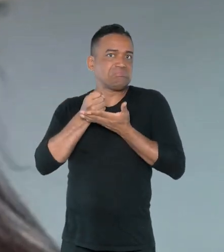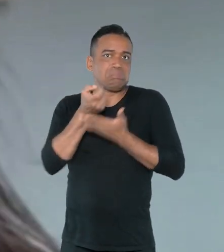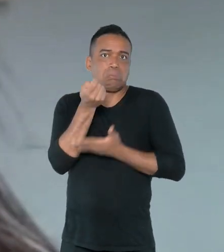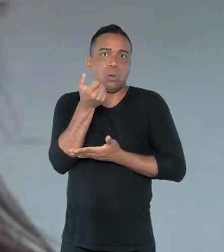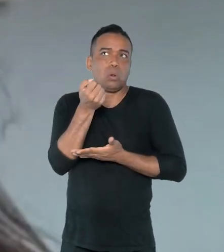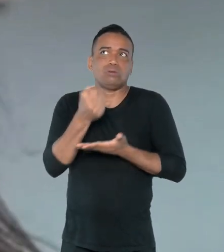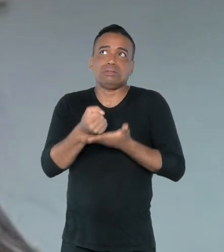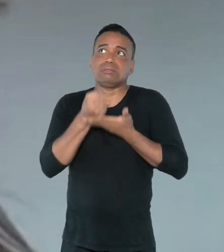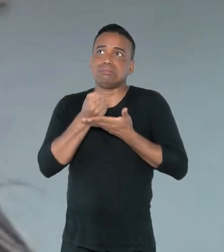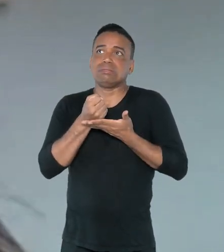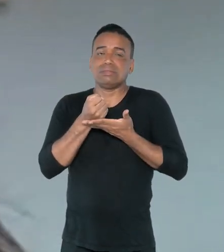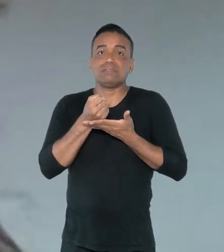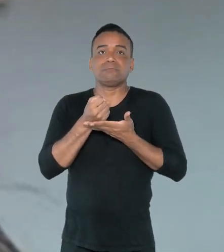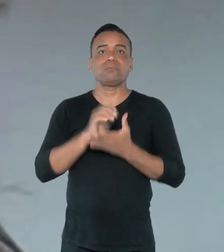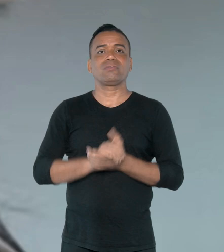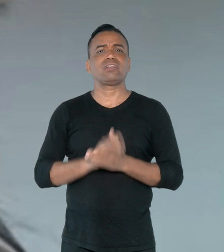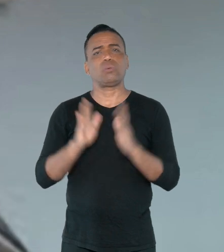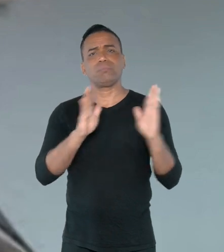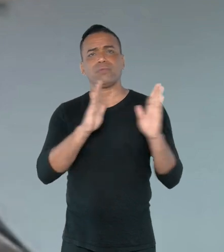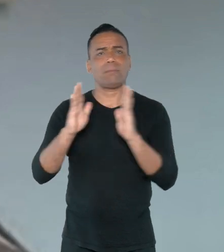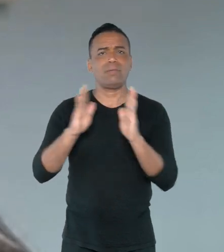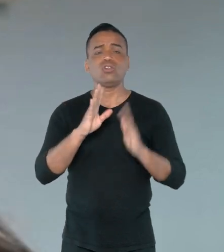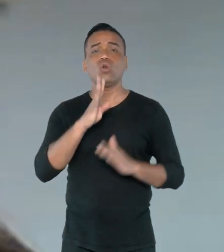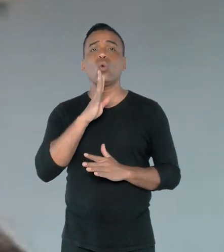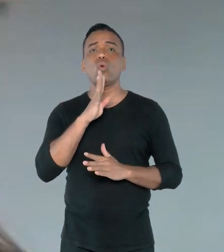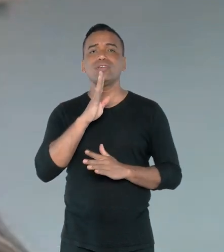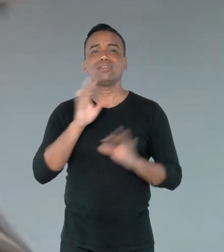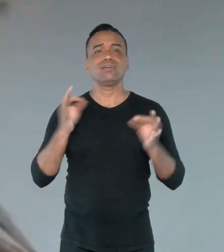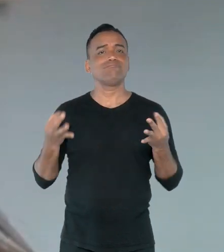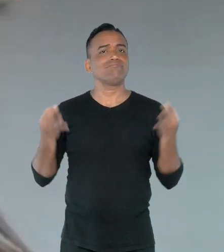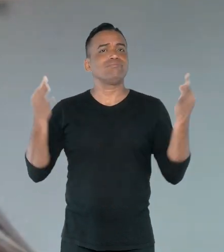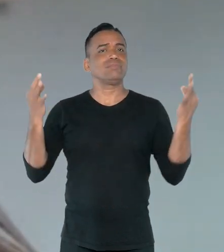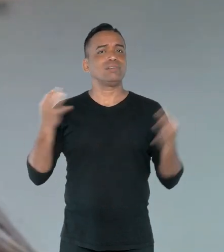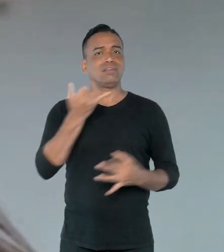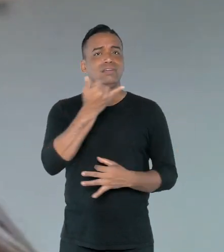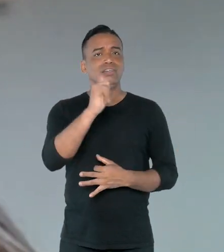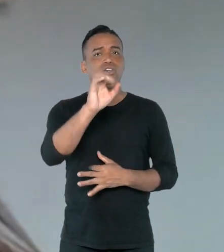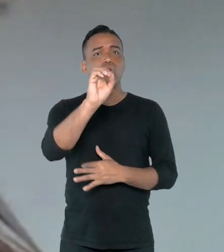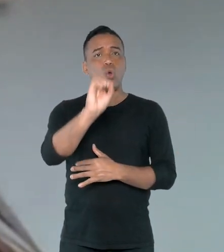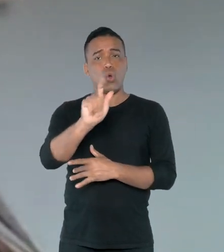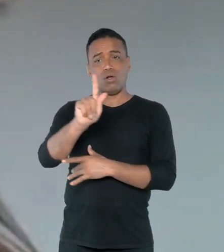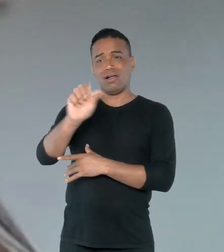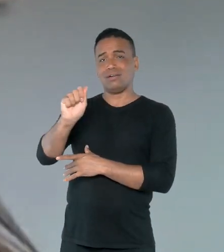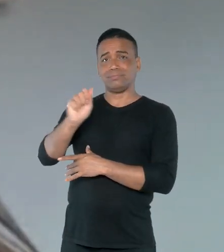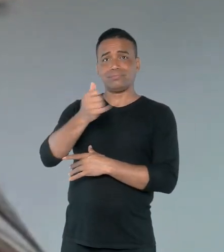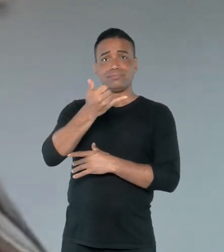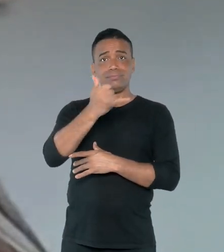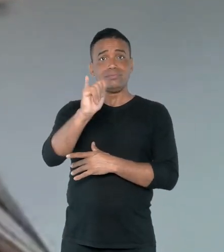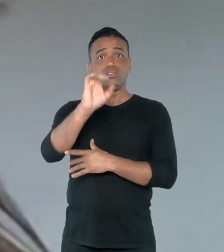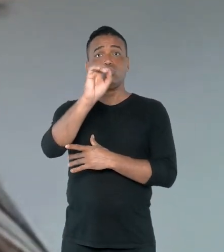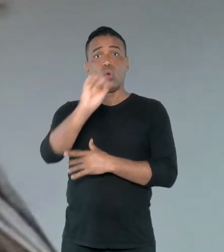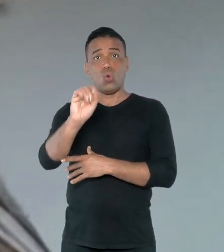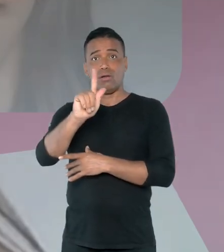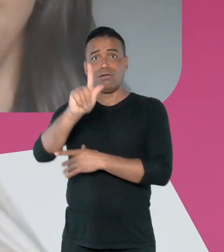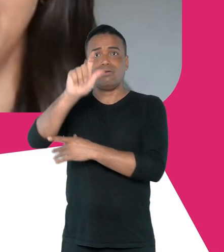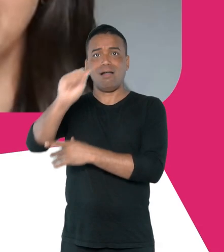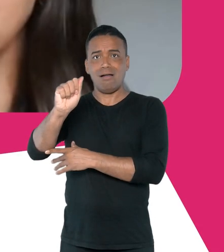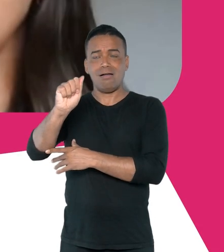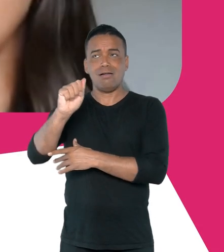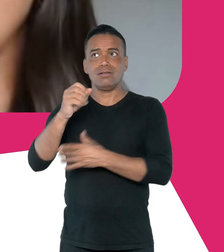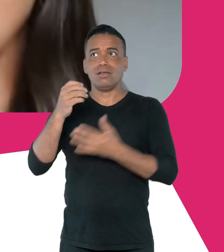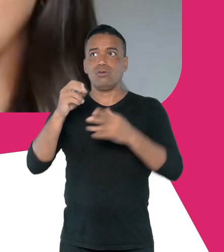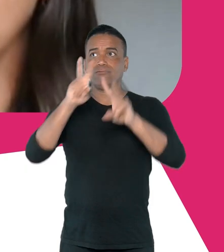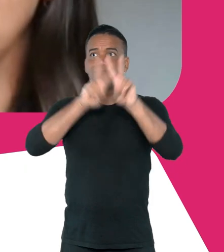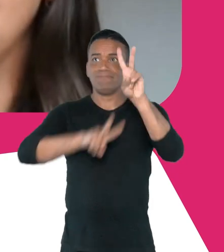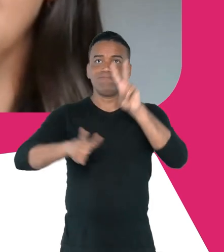aí, nessa mesma época, eu conheci o yoga, né? E o yoga ele trouxe uma visão diferente para mim.